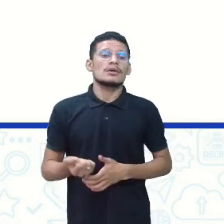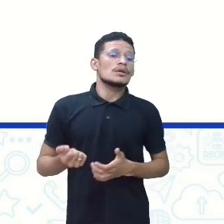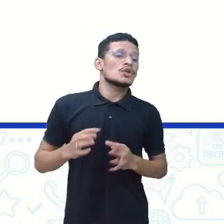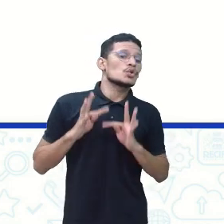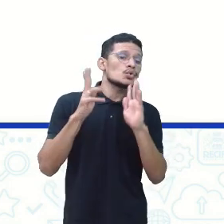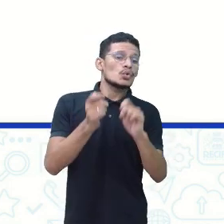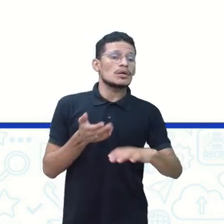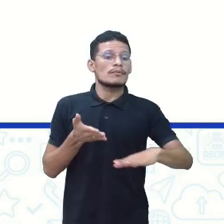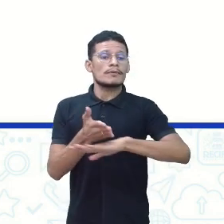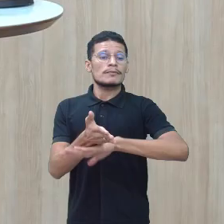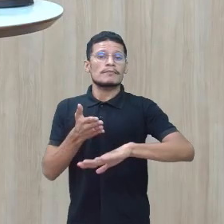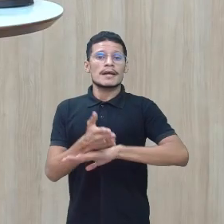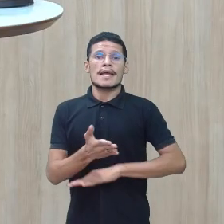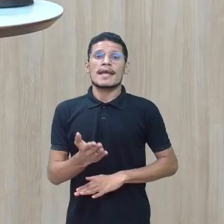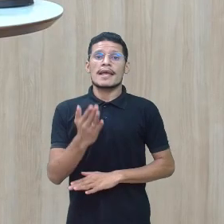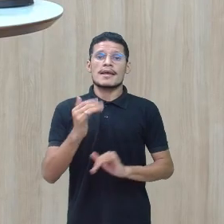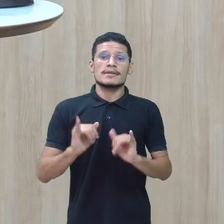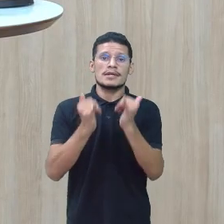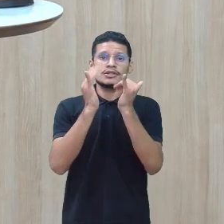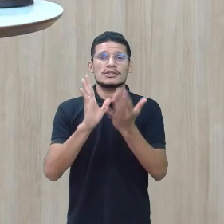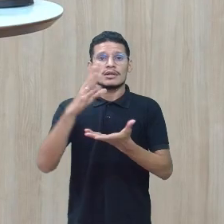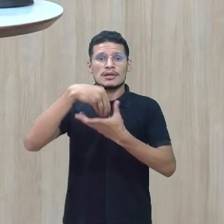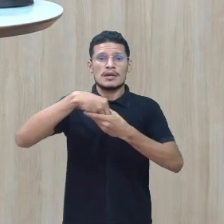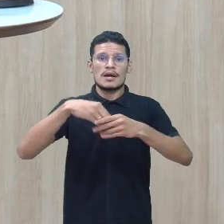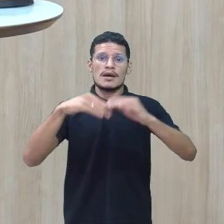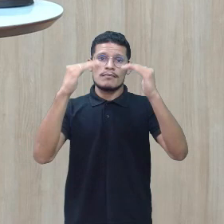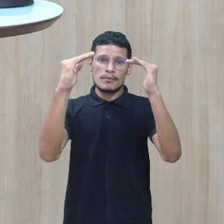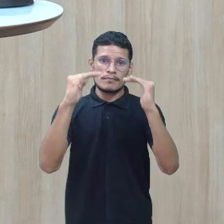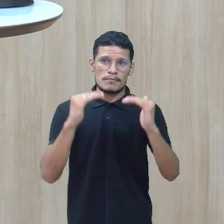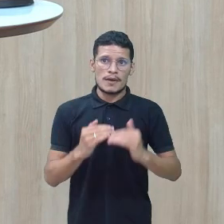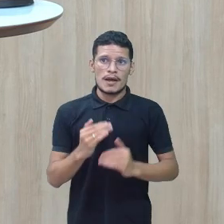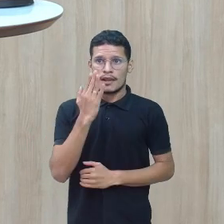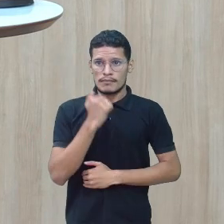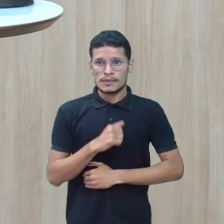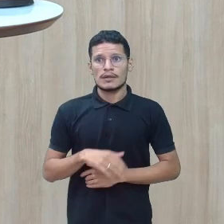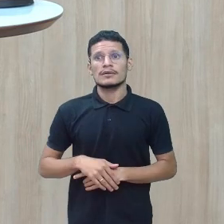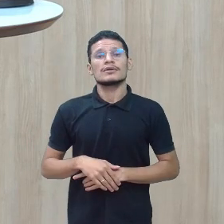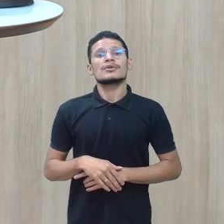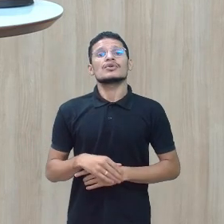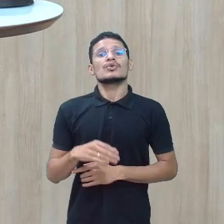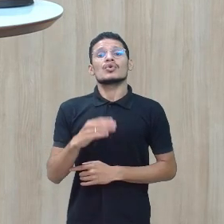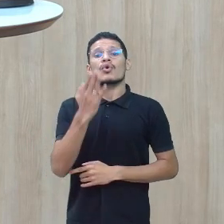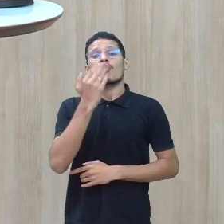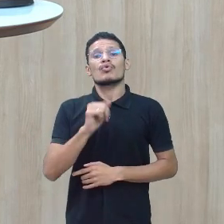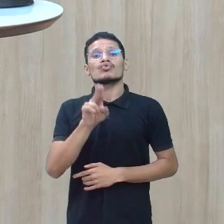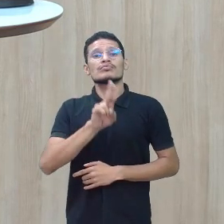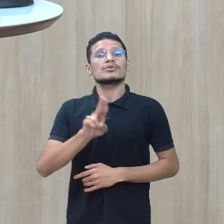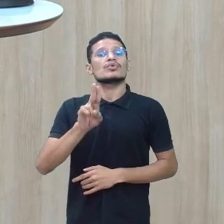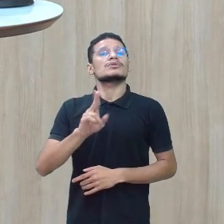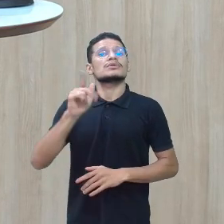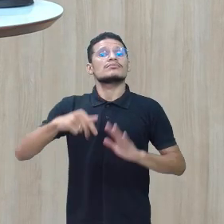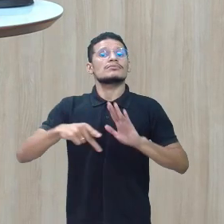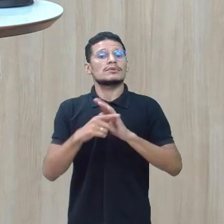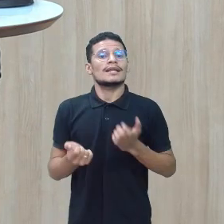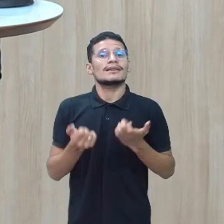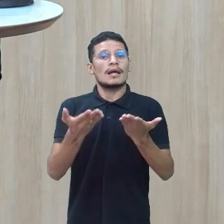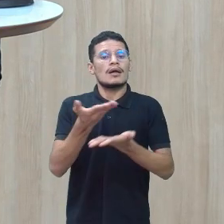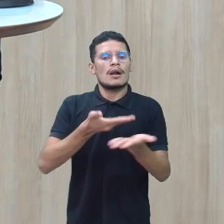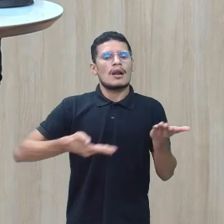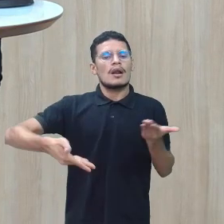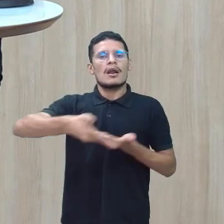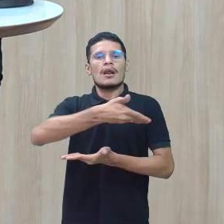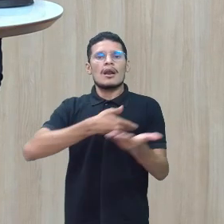essa entrada de energia na cadeia alimentar. Os consumidores promovem o fluxo de